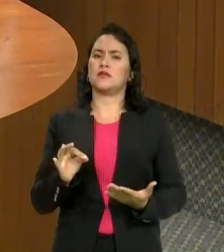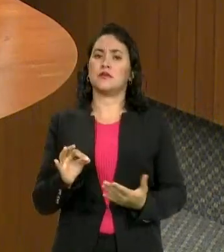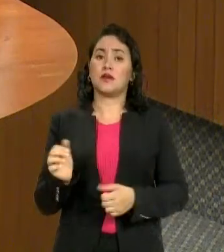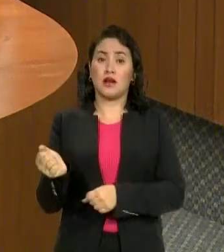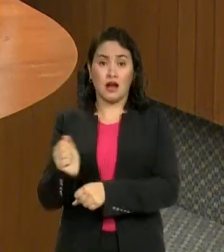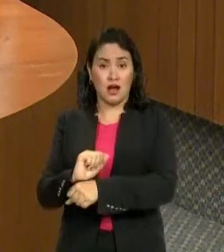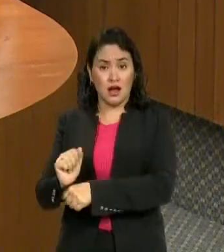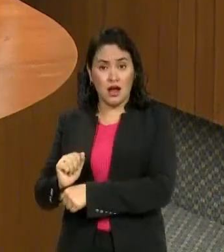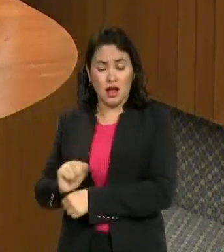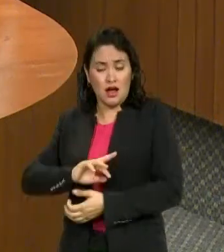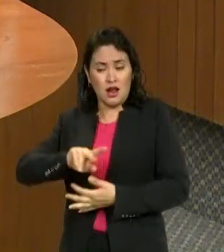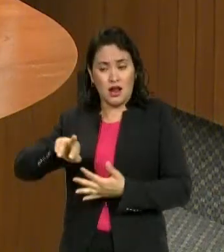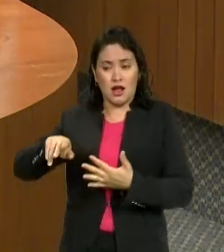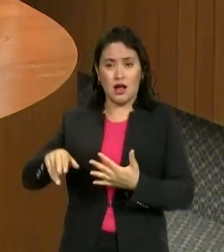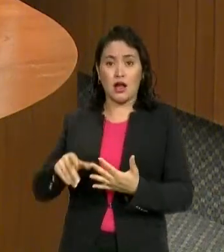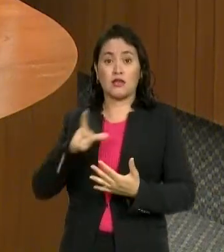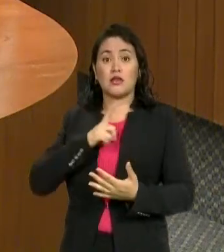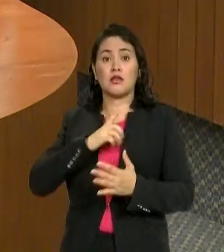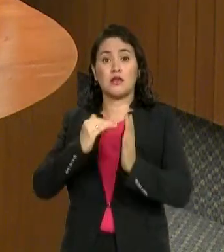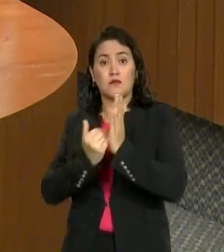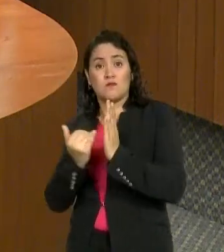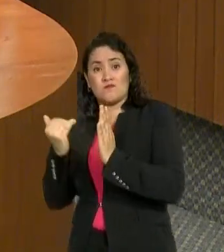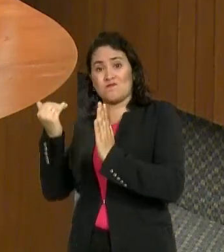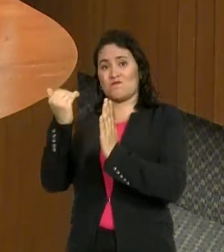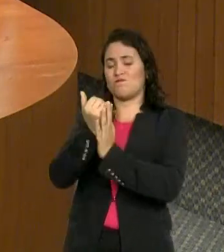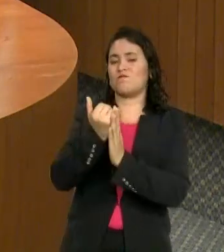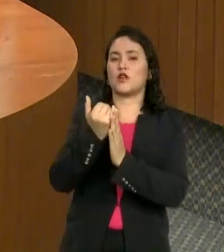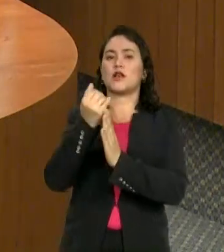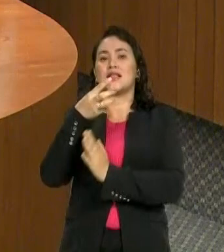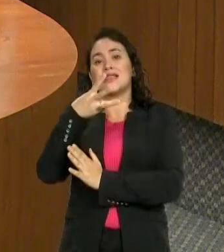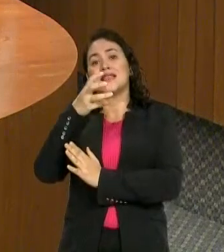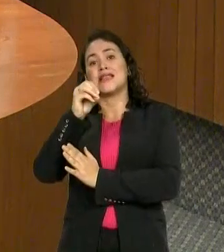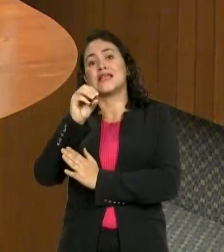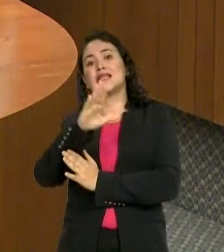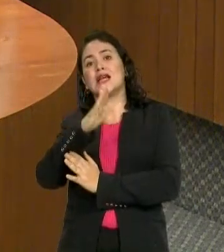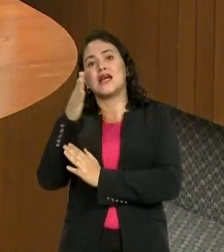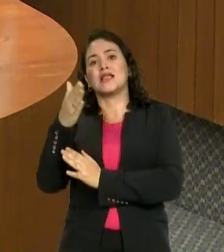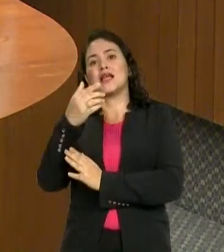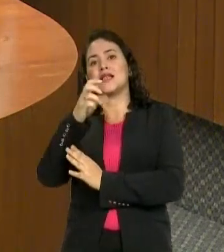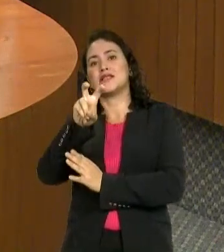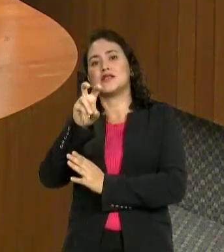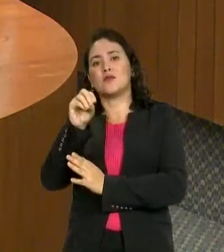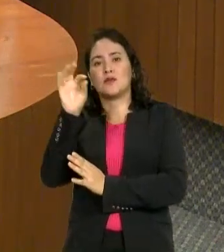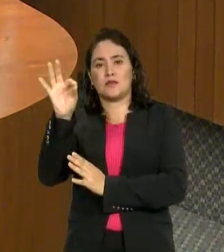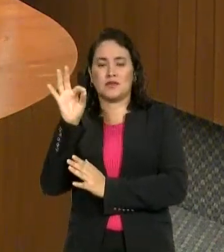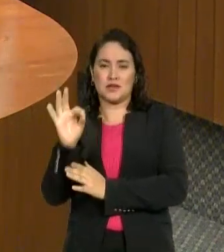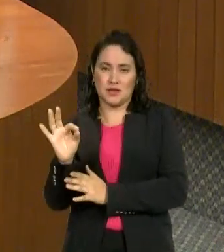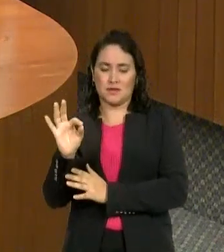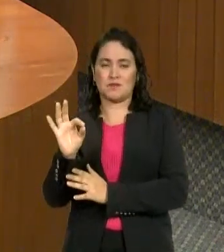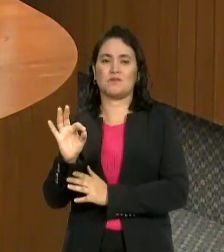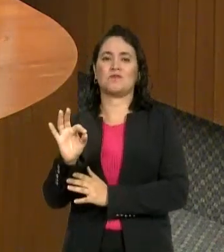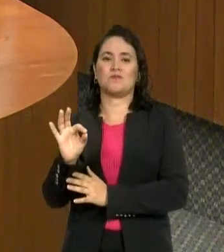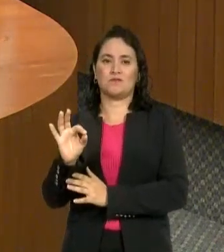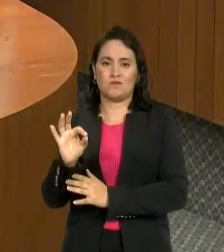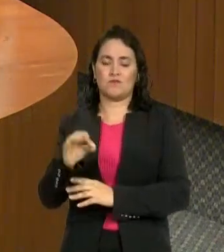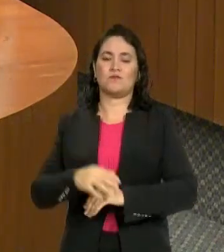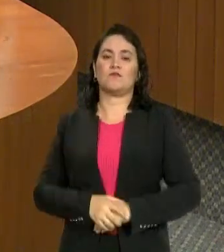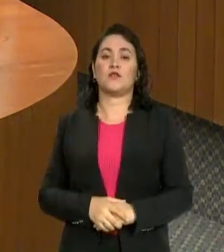de 30 a 50%, o que é motorizado. Para quem, para